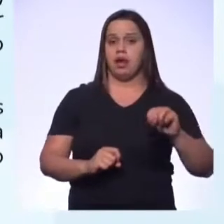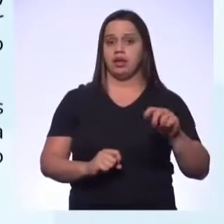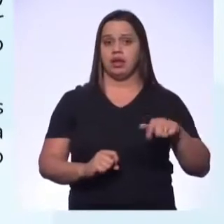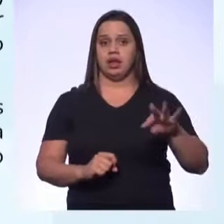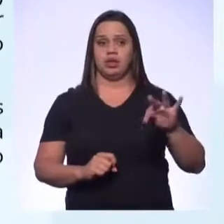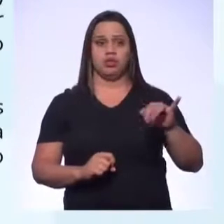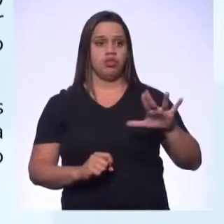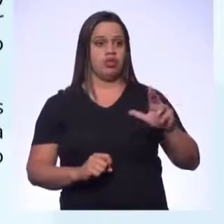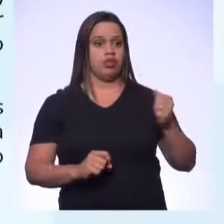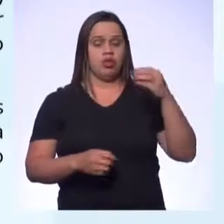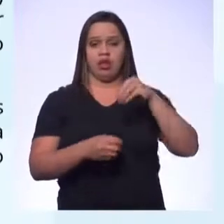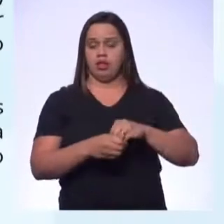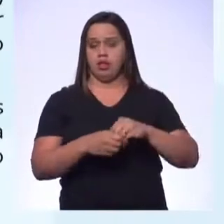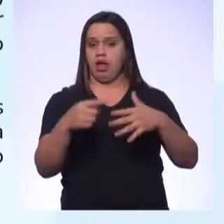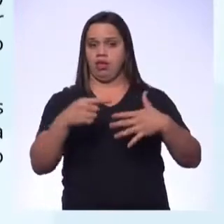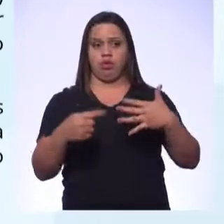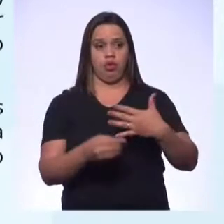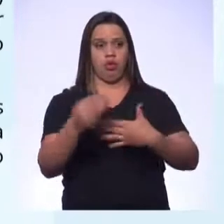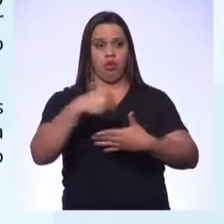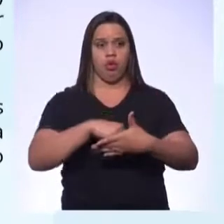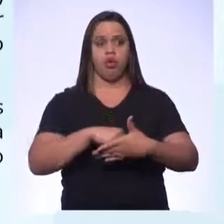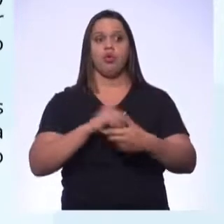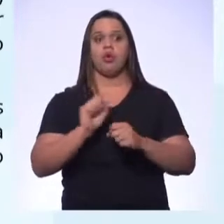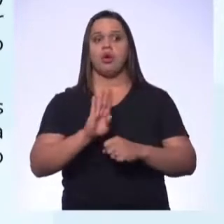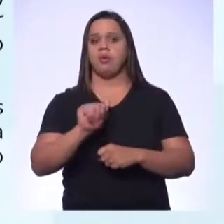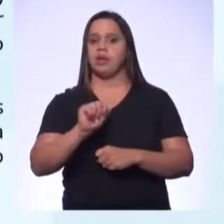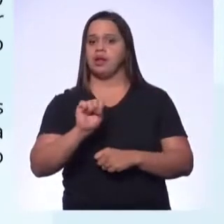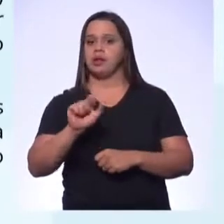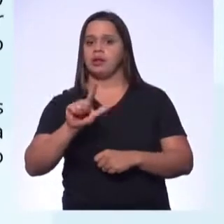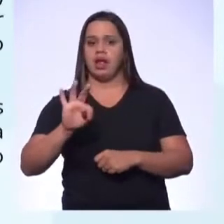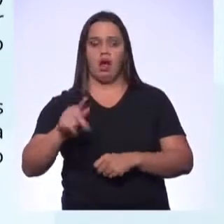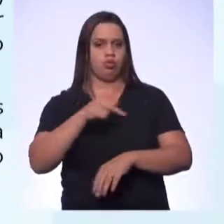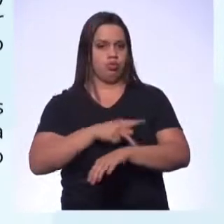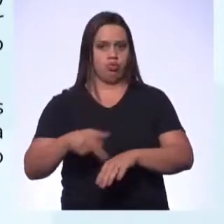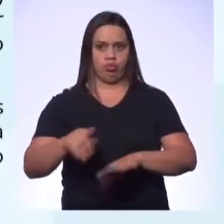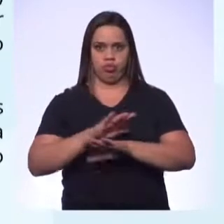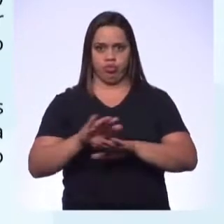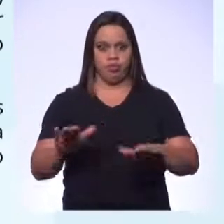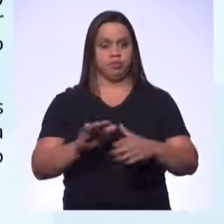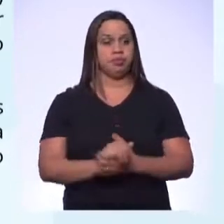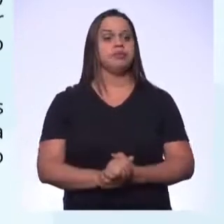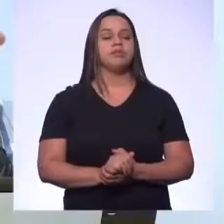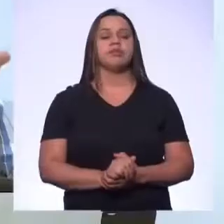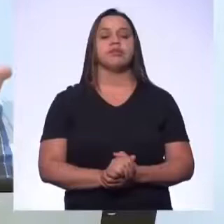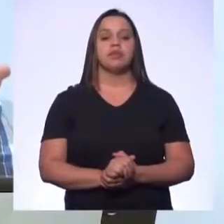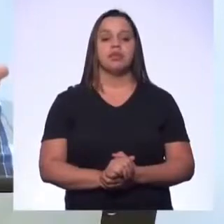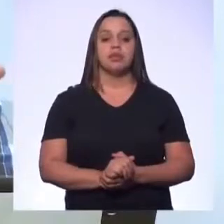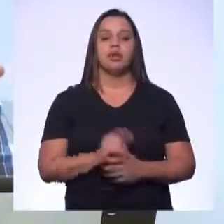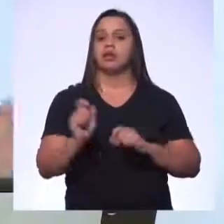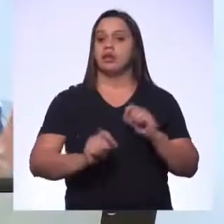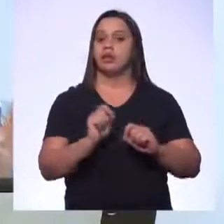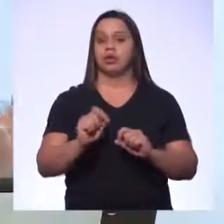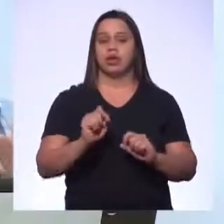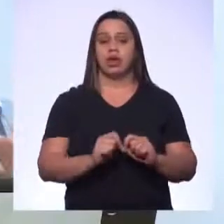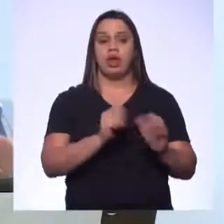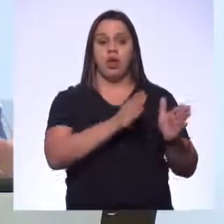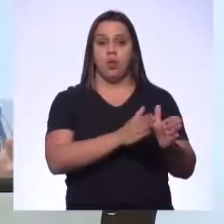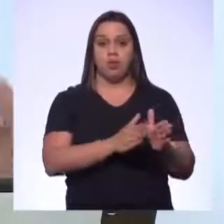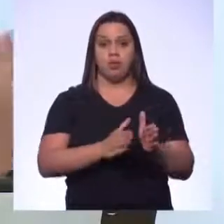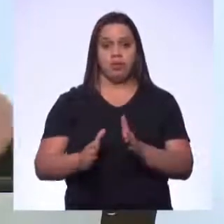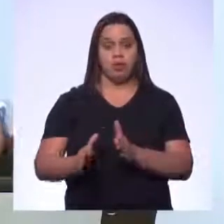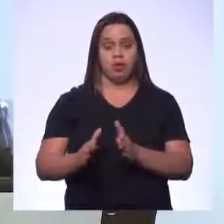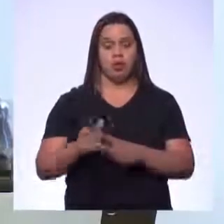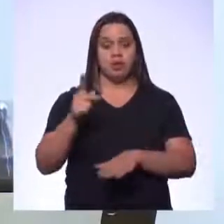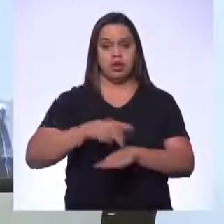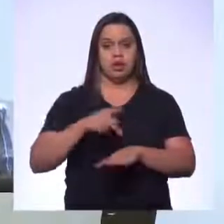estiver presente na composição, o basalto continua sendo basalto. Tá, ok? Então, o processo da rocha